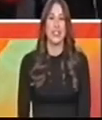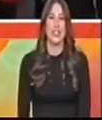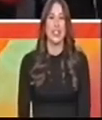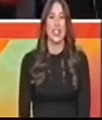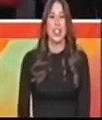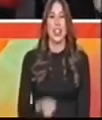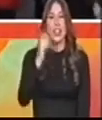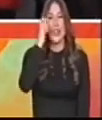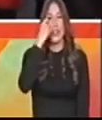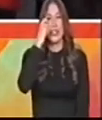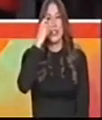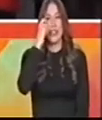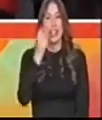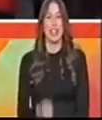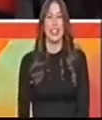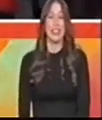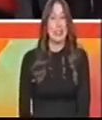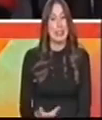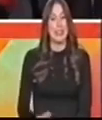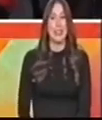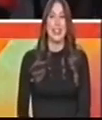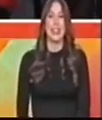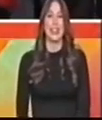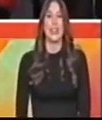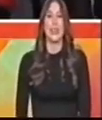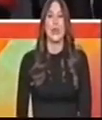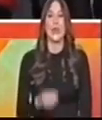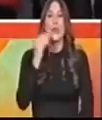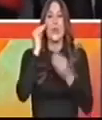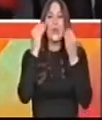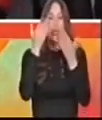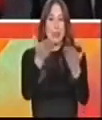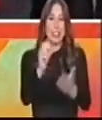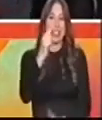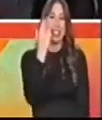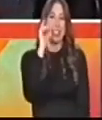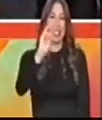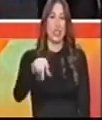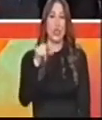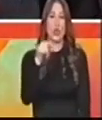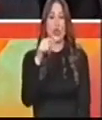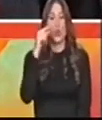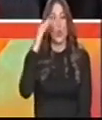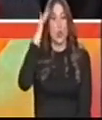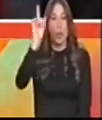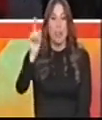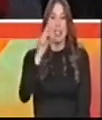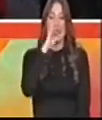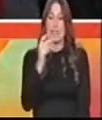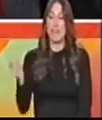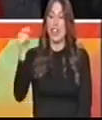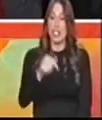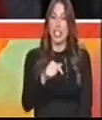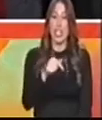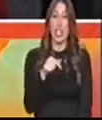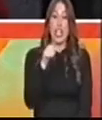vejo mal ao longe. E ao perto também. Grande Kim, um grande beijinho para ti. Olha, tu nem imaginas se viesses aqui e a ser